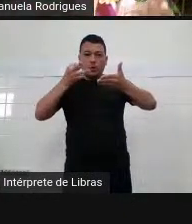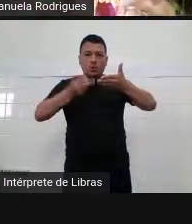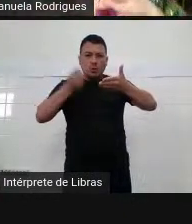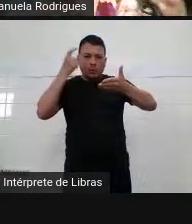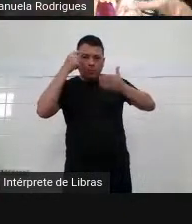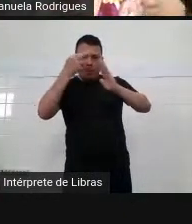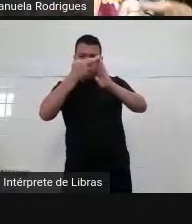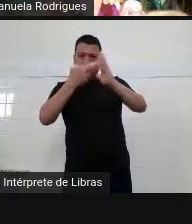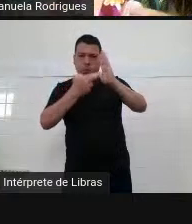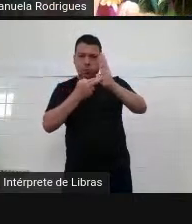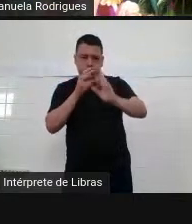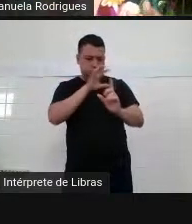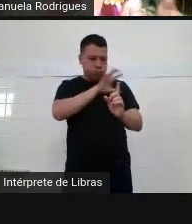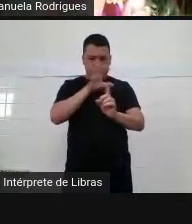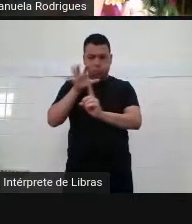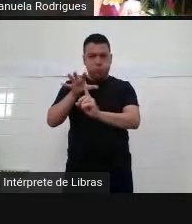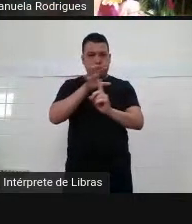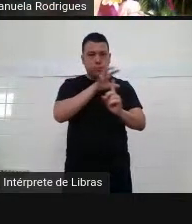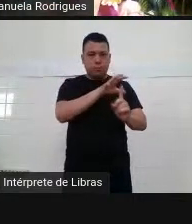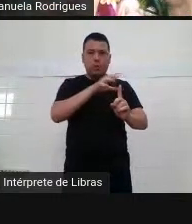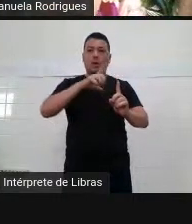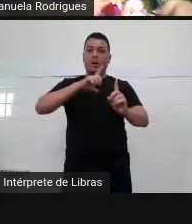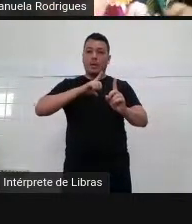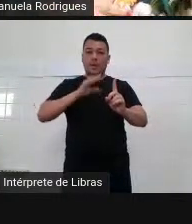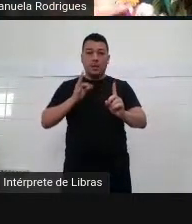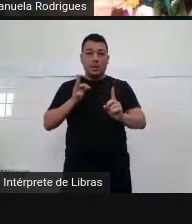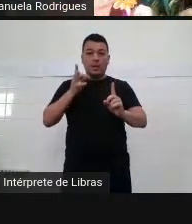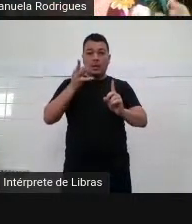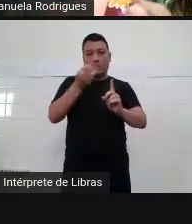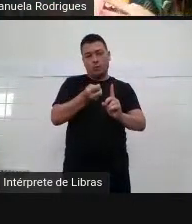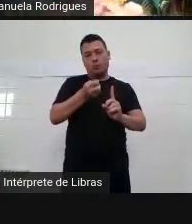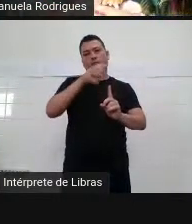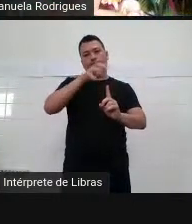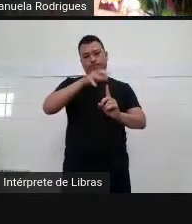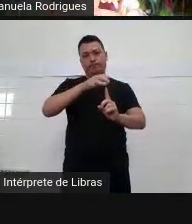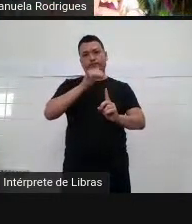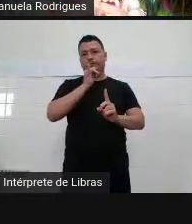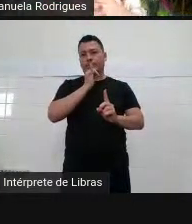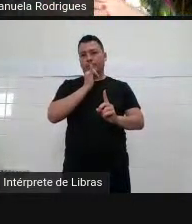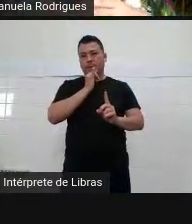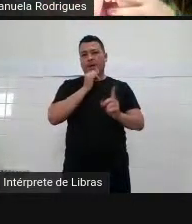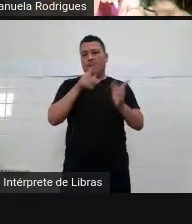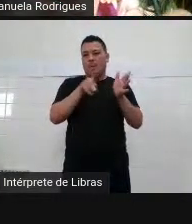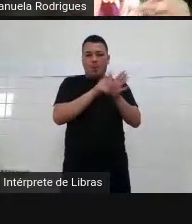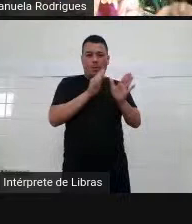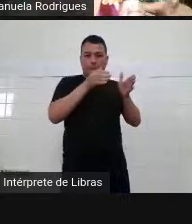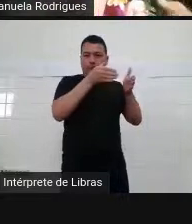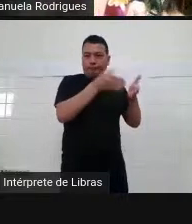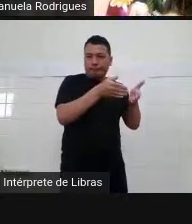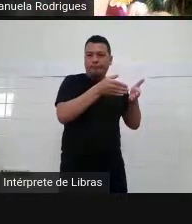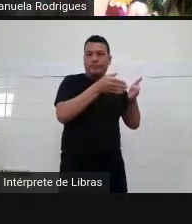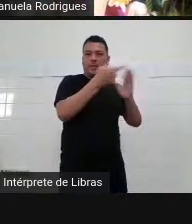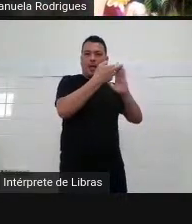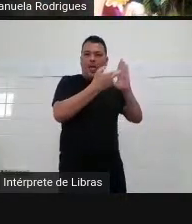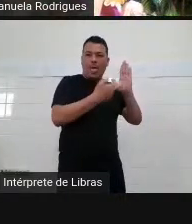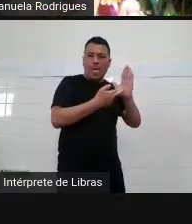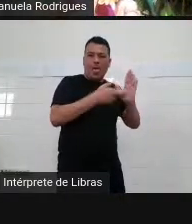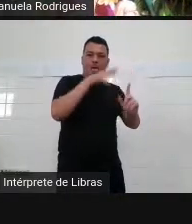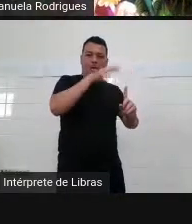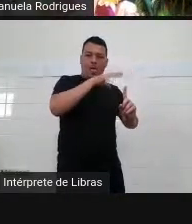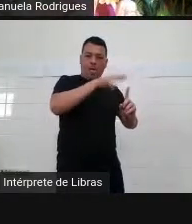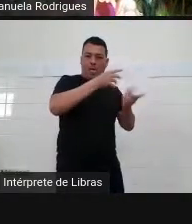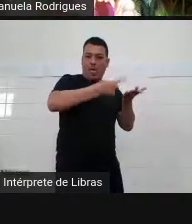norma que vai tentar gerenciar em todos os sentidos, não só da dimensão, né, de regulação da